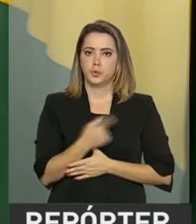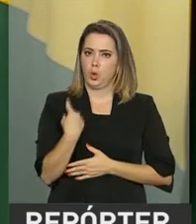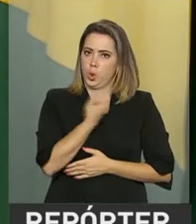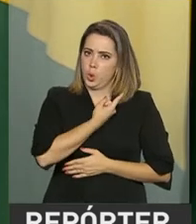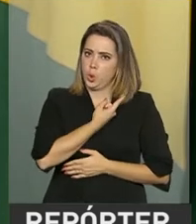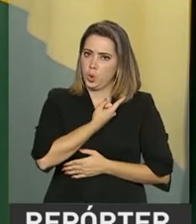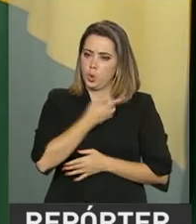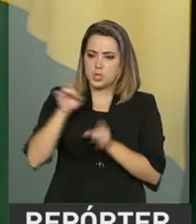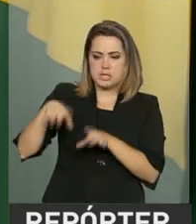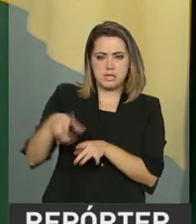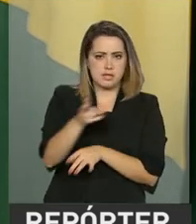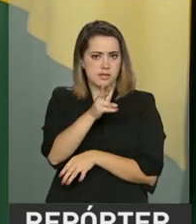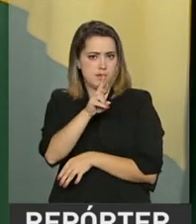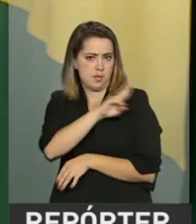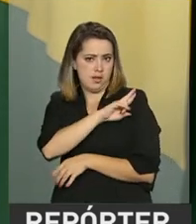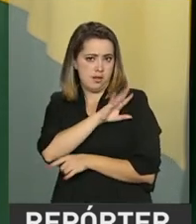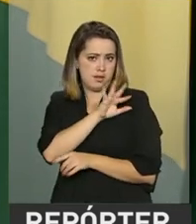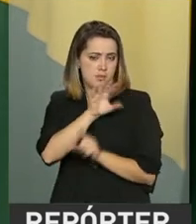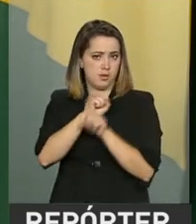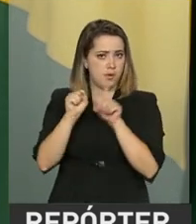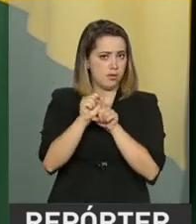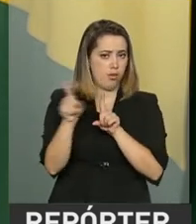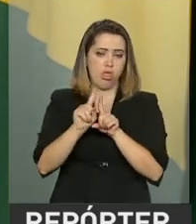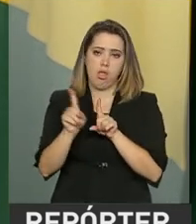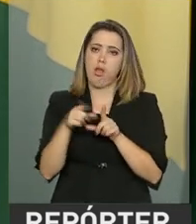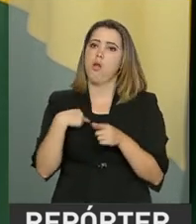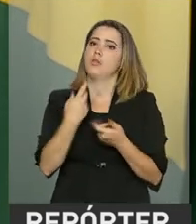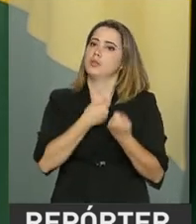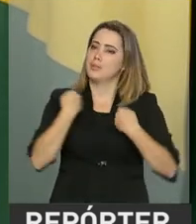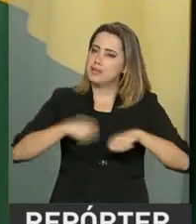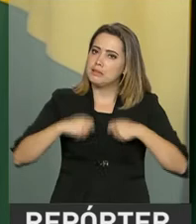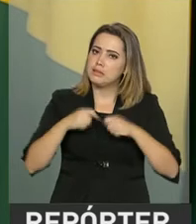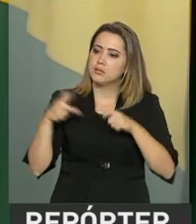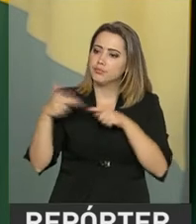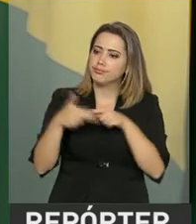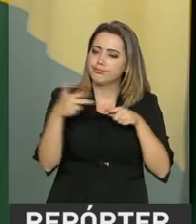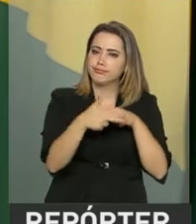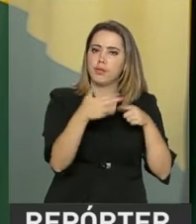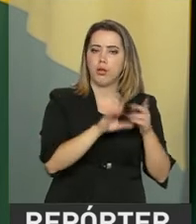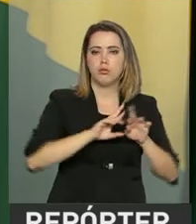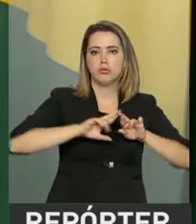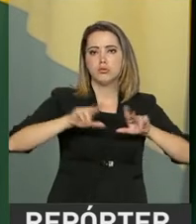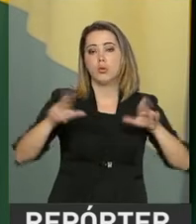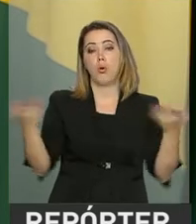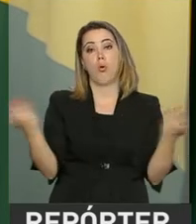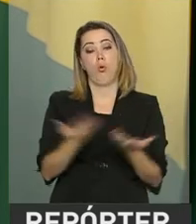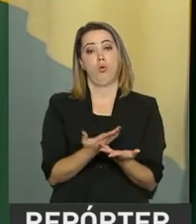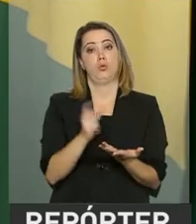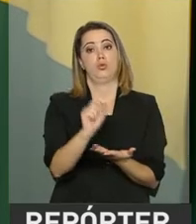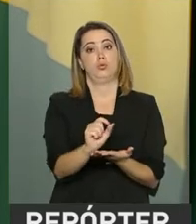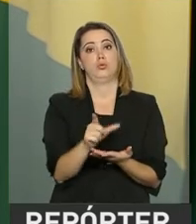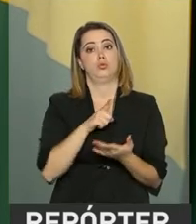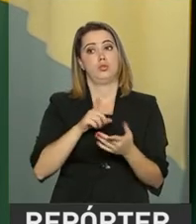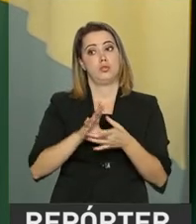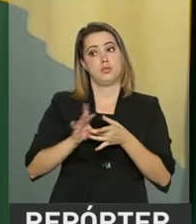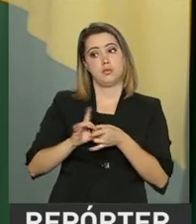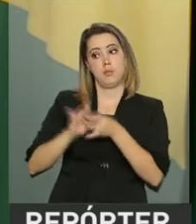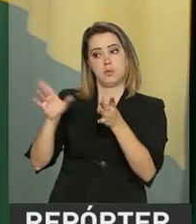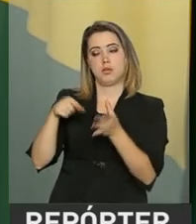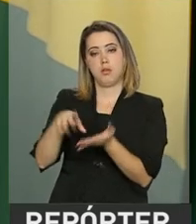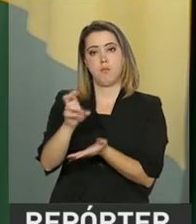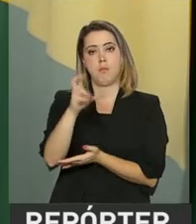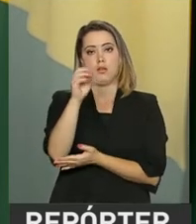social sem embargo dos cortes os mais vaiados hoje estamos liberando quase